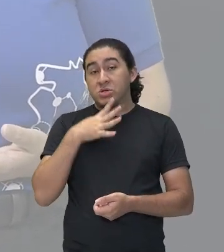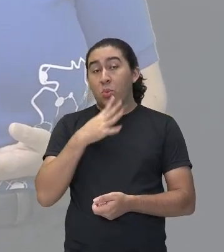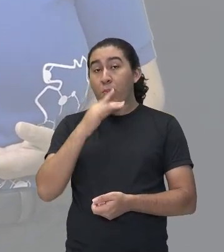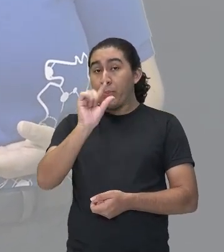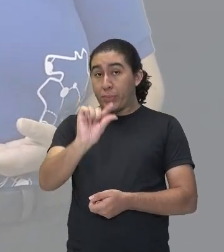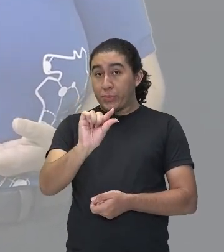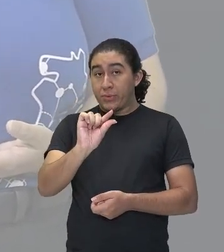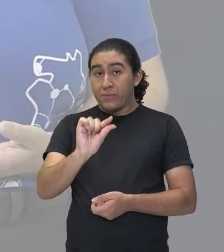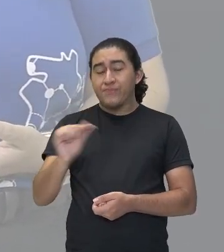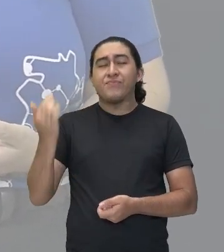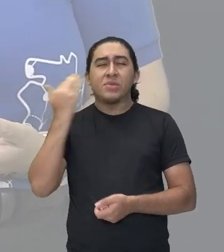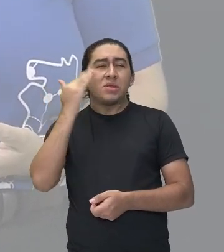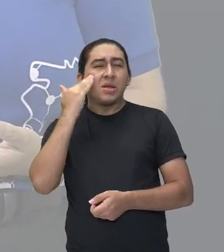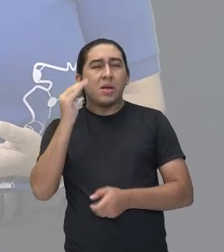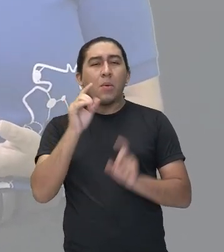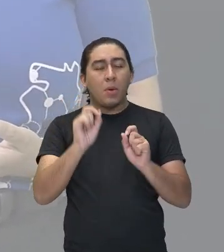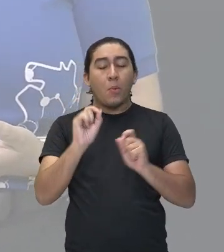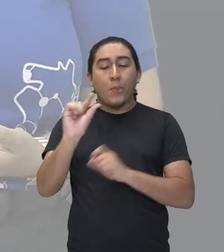dedicar, portanto,